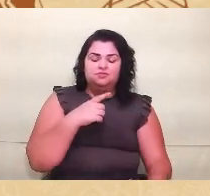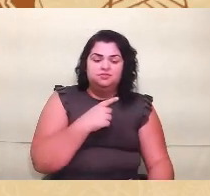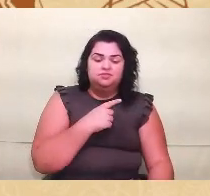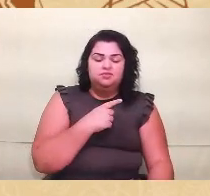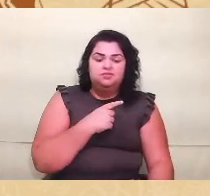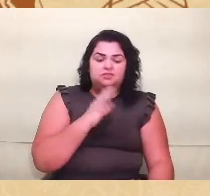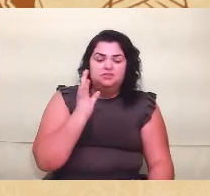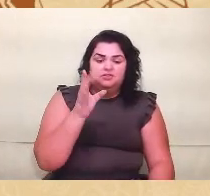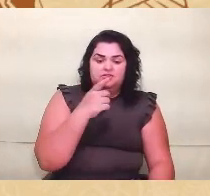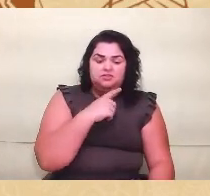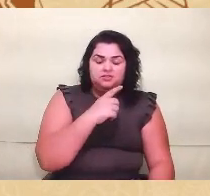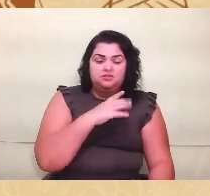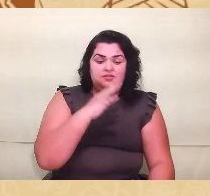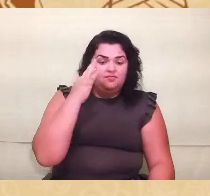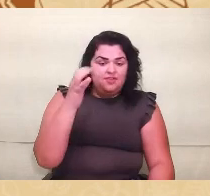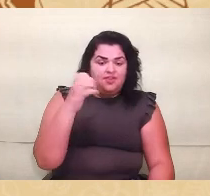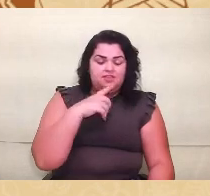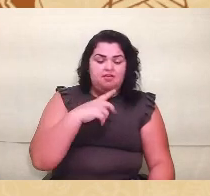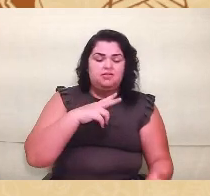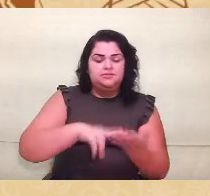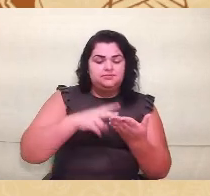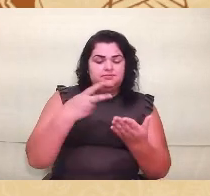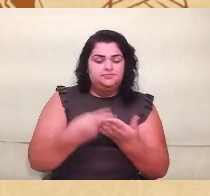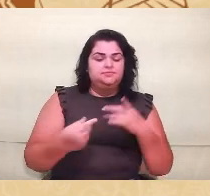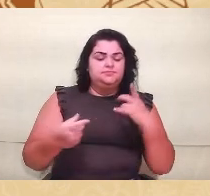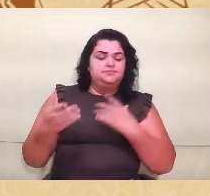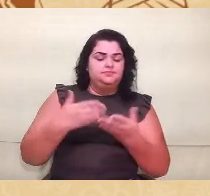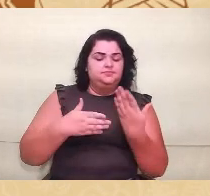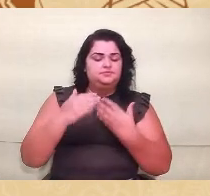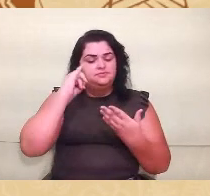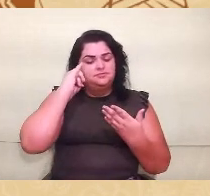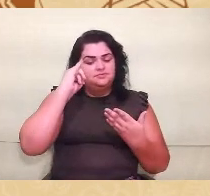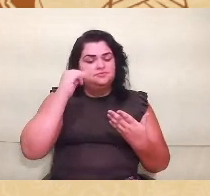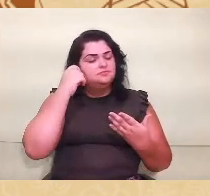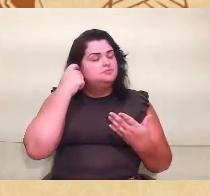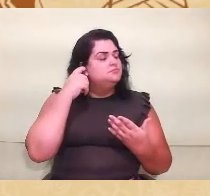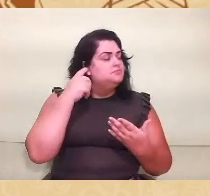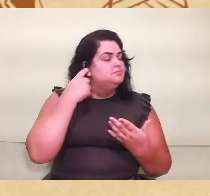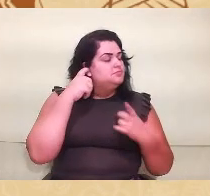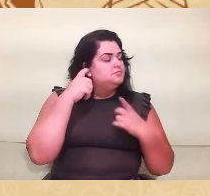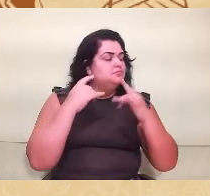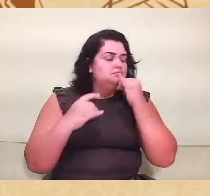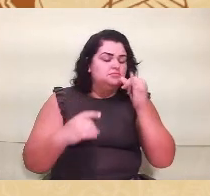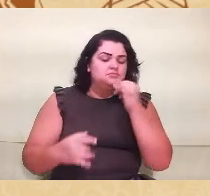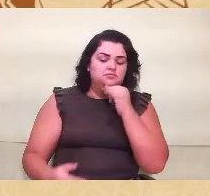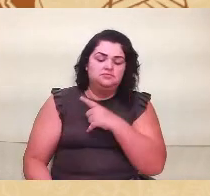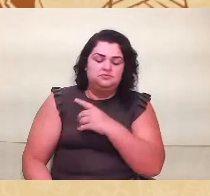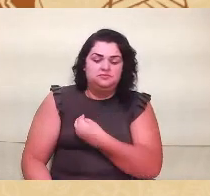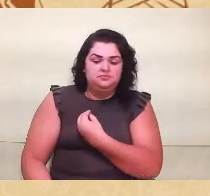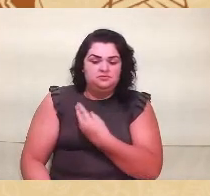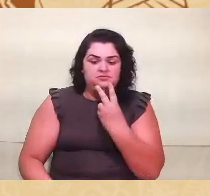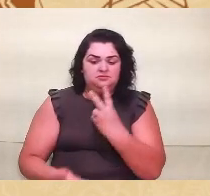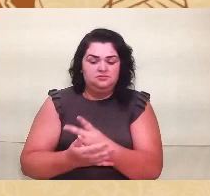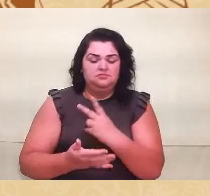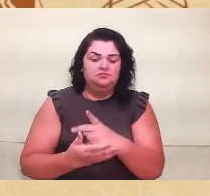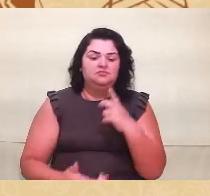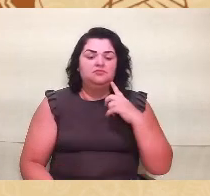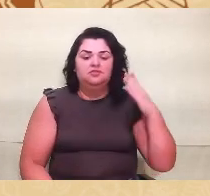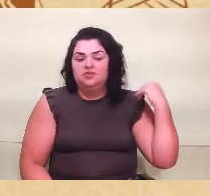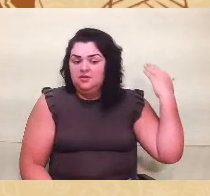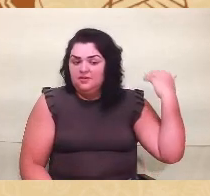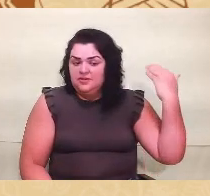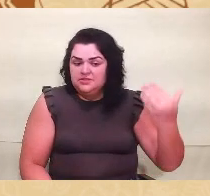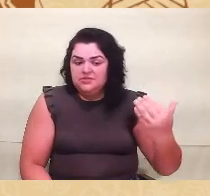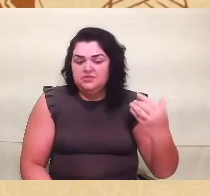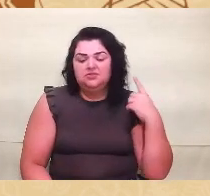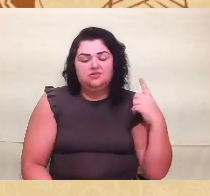curso aí, se conversam, se trocam ideia, isso é energia vital. E nas nossas manifestações, uma das coisas é